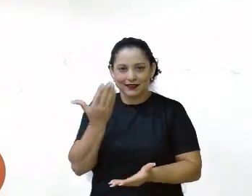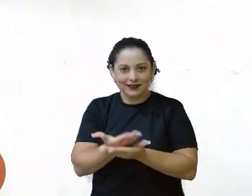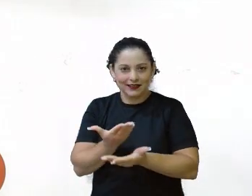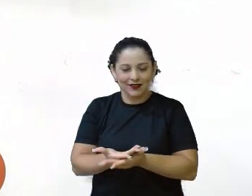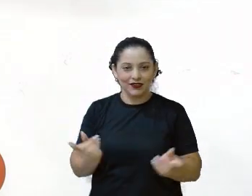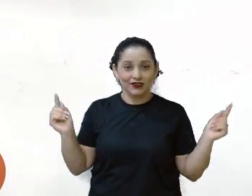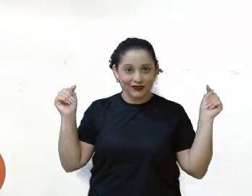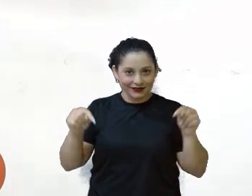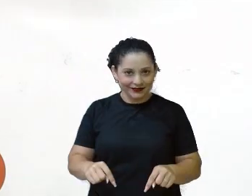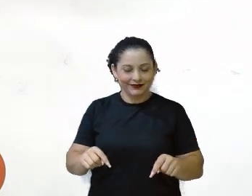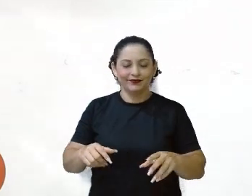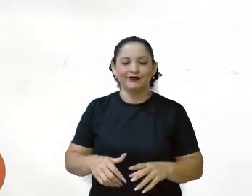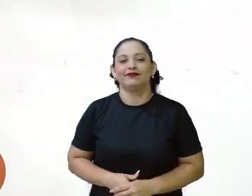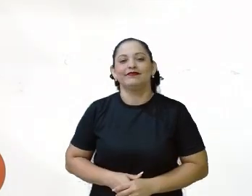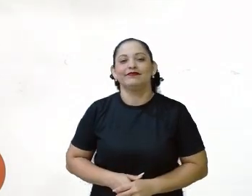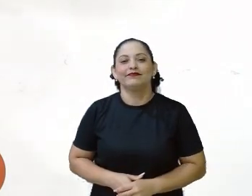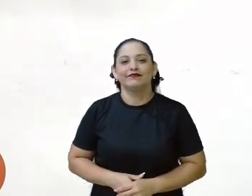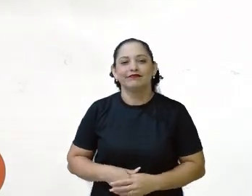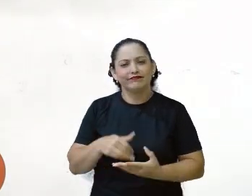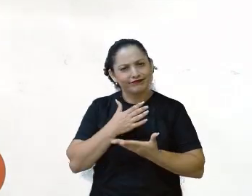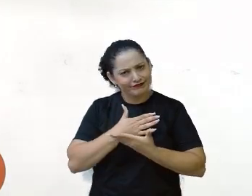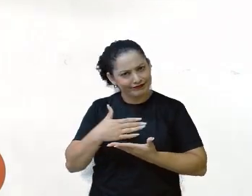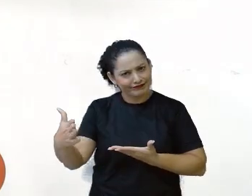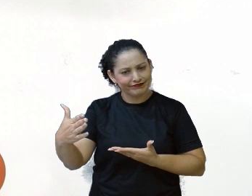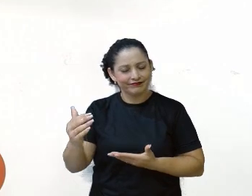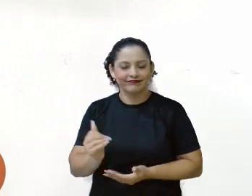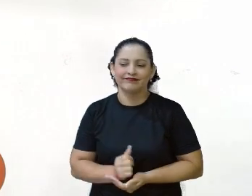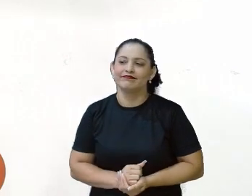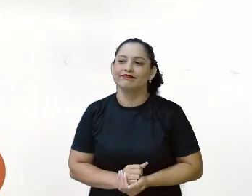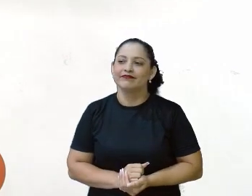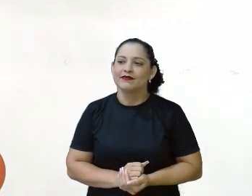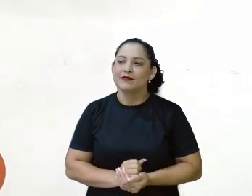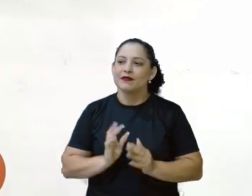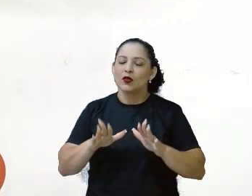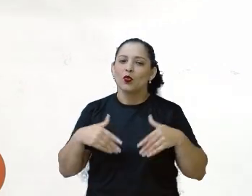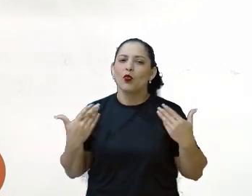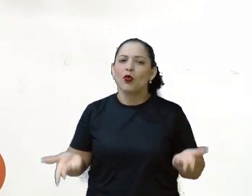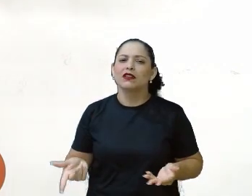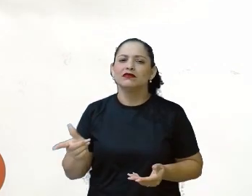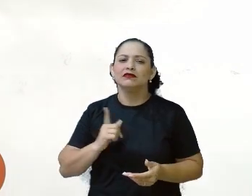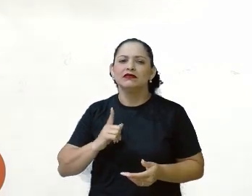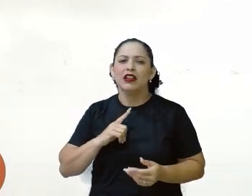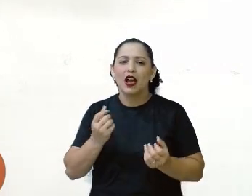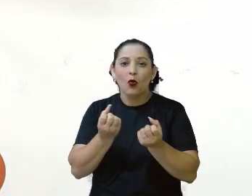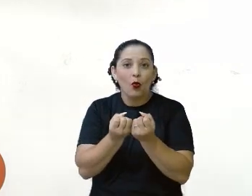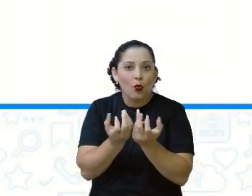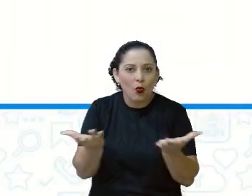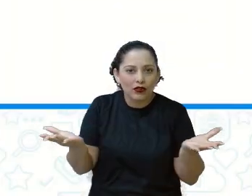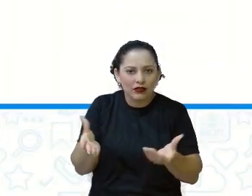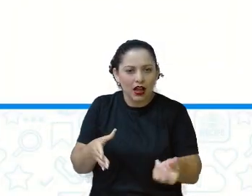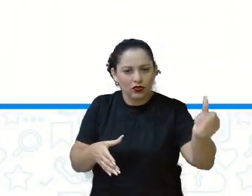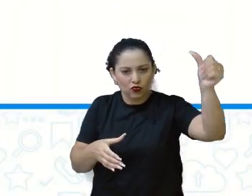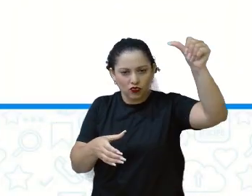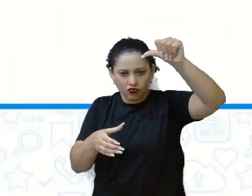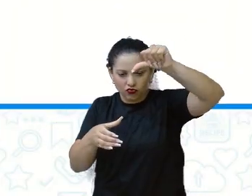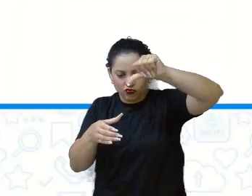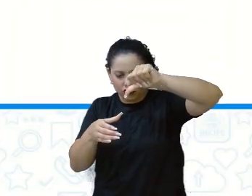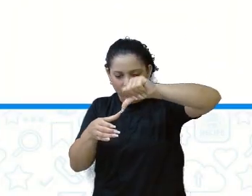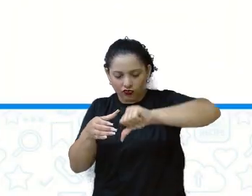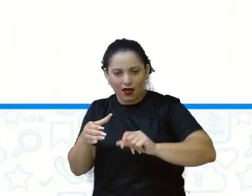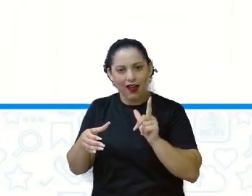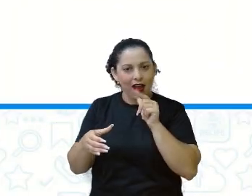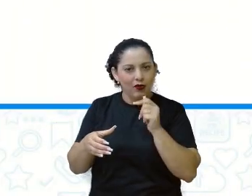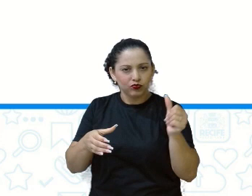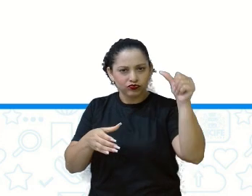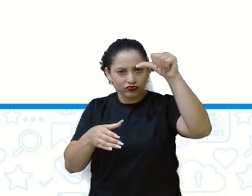Educa. Vamos continuar. Quando eu falo de medida de capacidade, eu estou